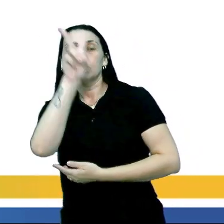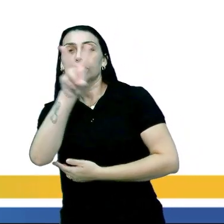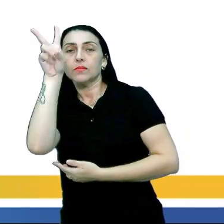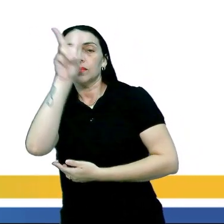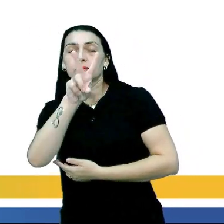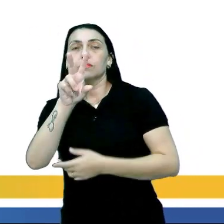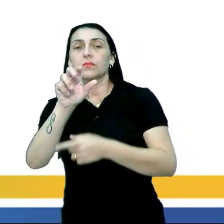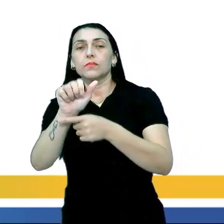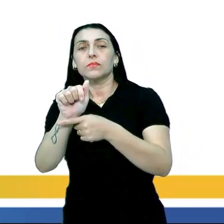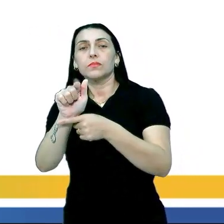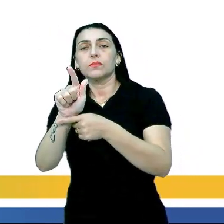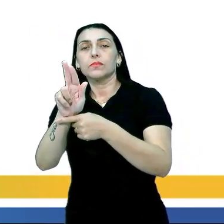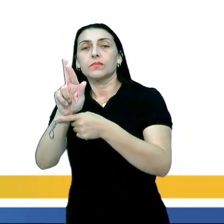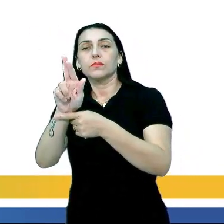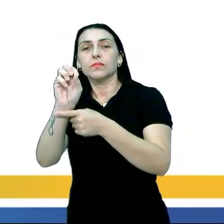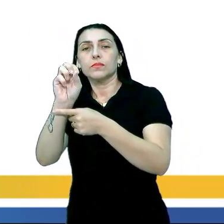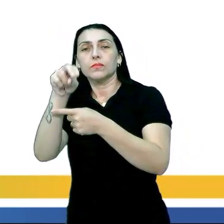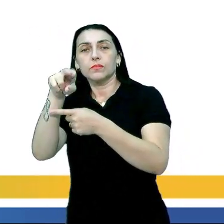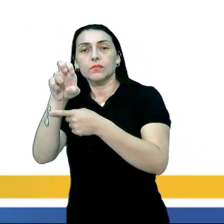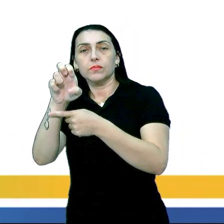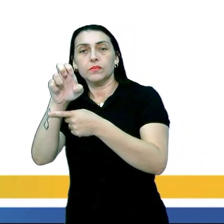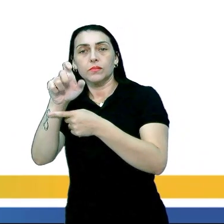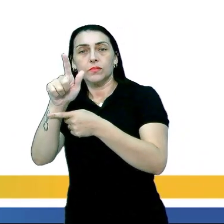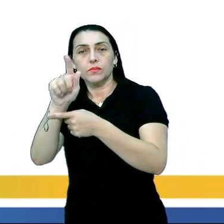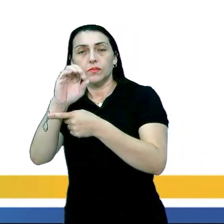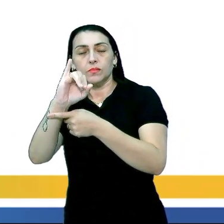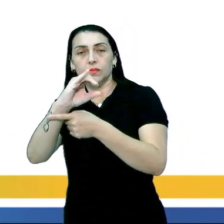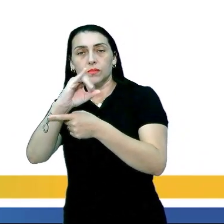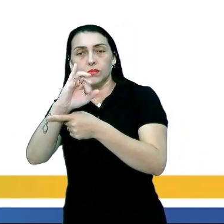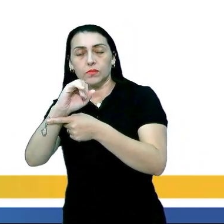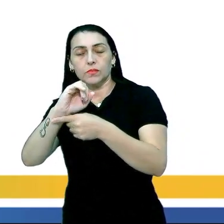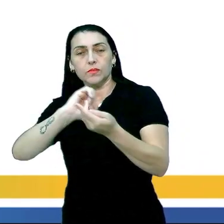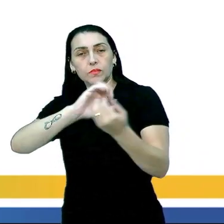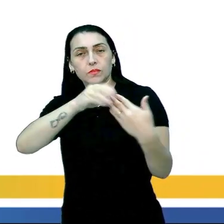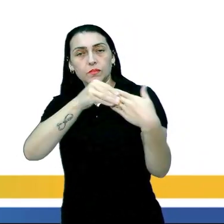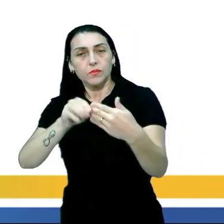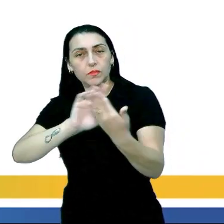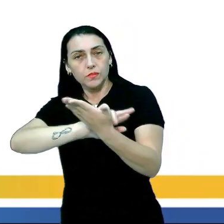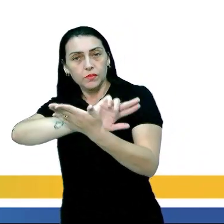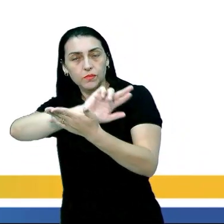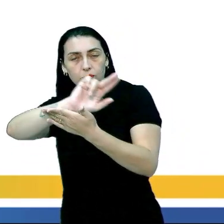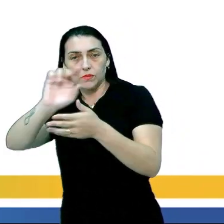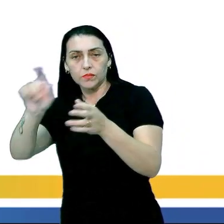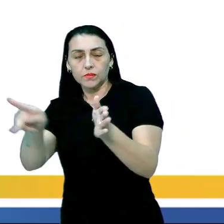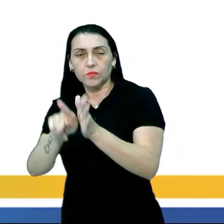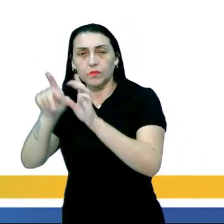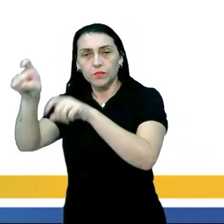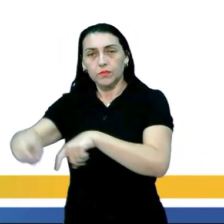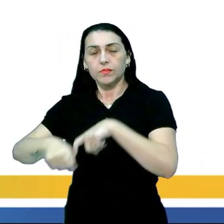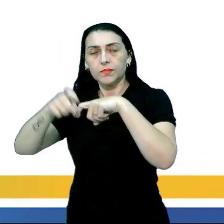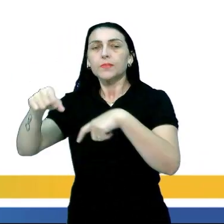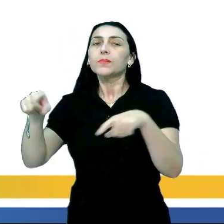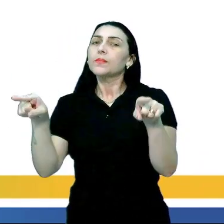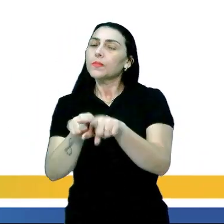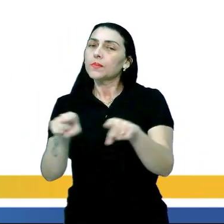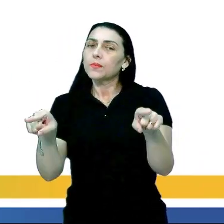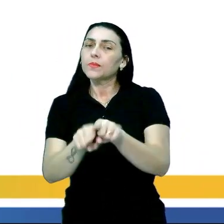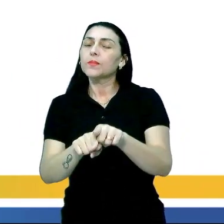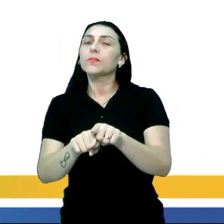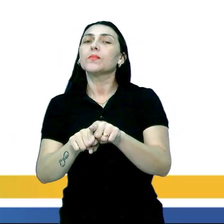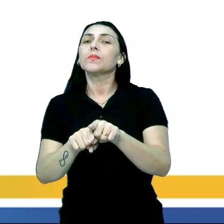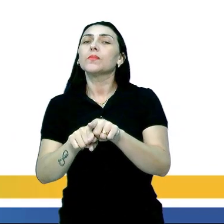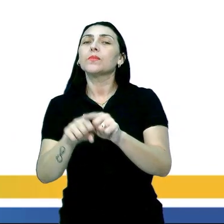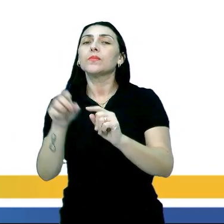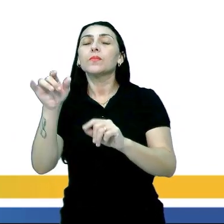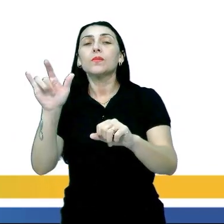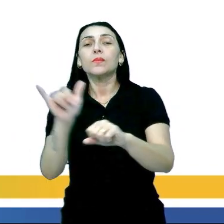que o agronegócio ele vai trazer aí toda uma diversidade para o campo e também vai trazer toda uma dinâmica